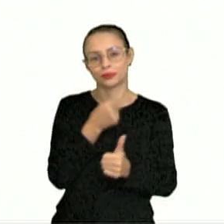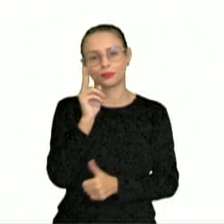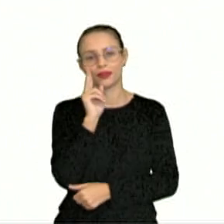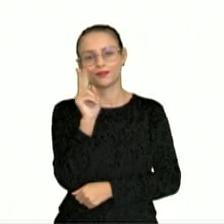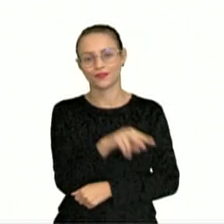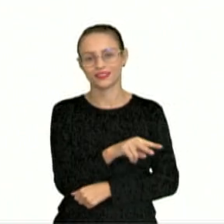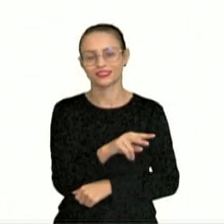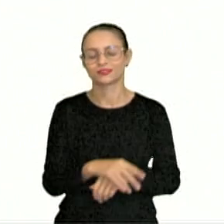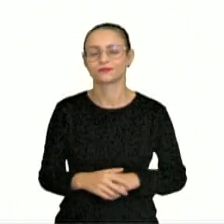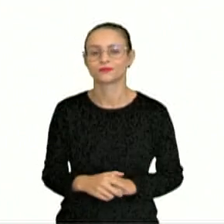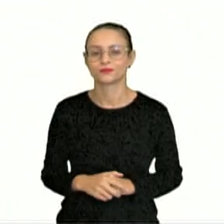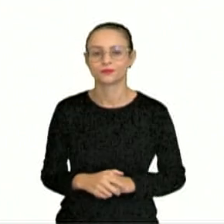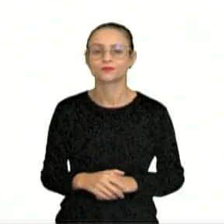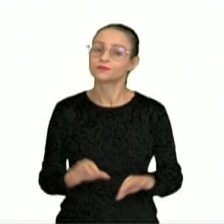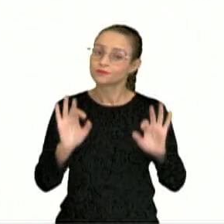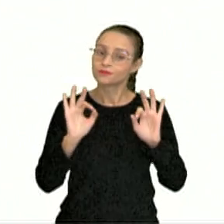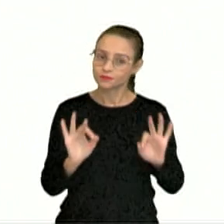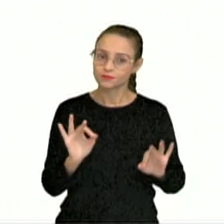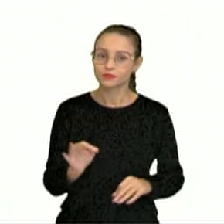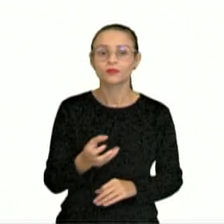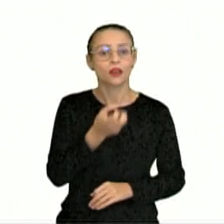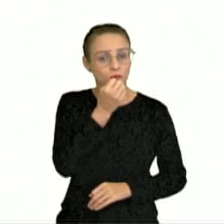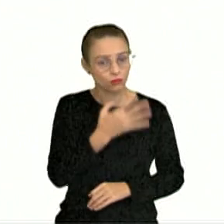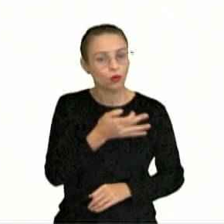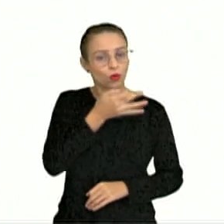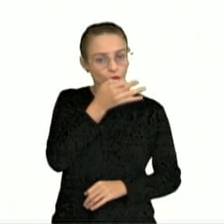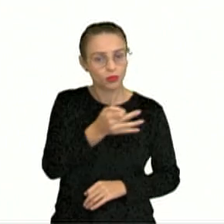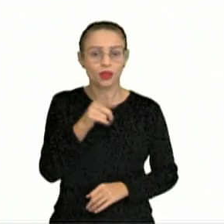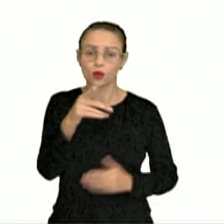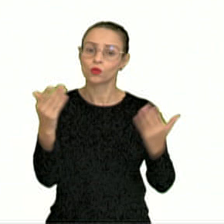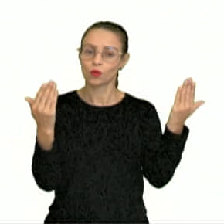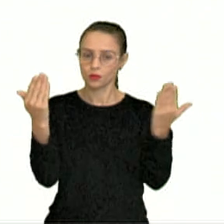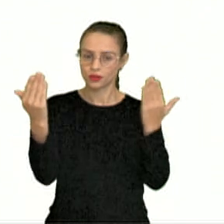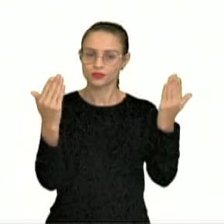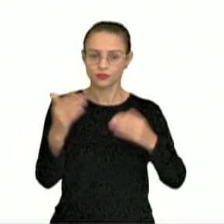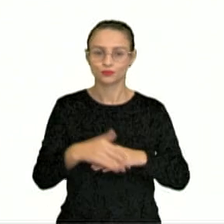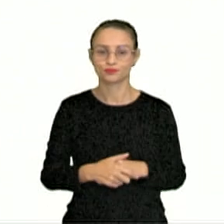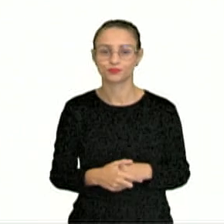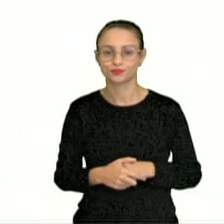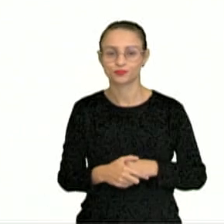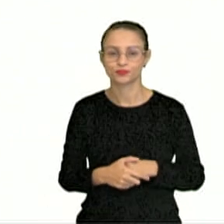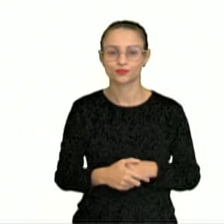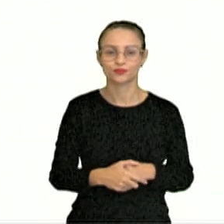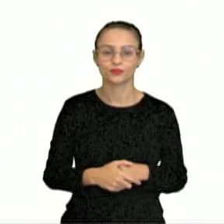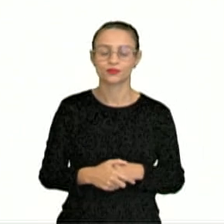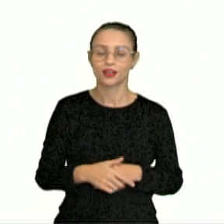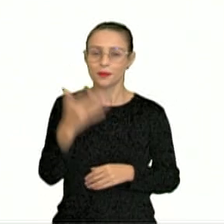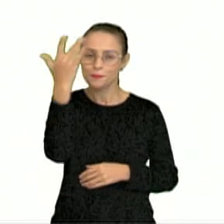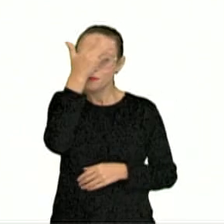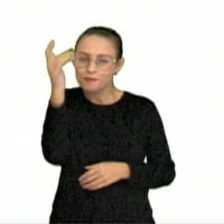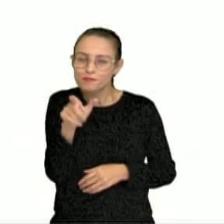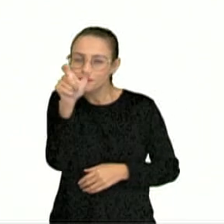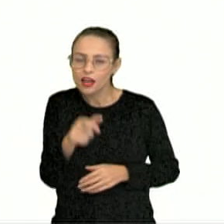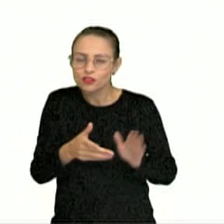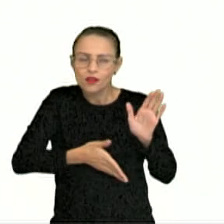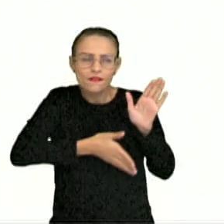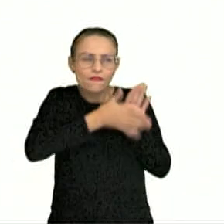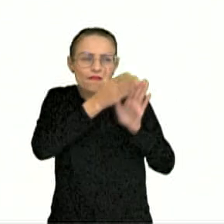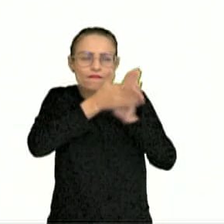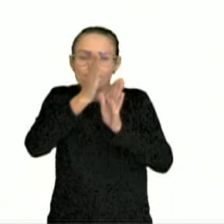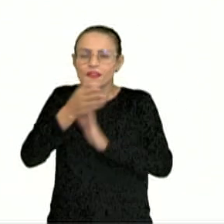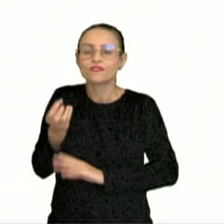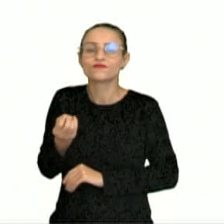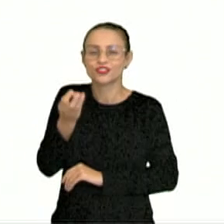Isso mesmo. É um bom ponto de vista essa comparação. O viajante sempre está em busca